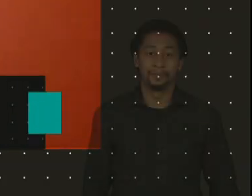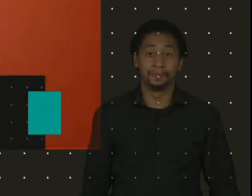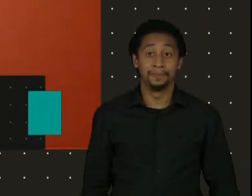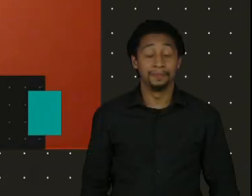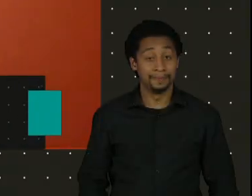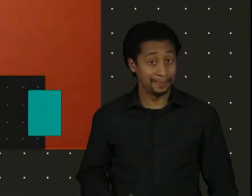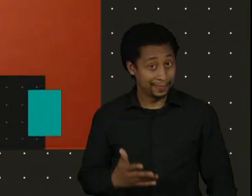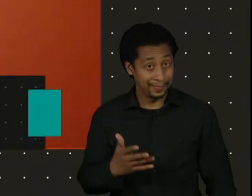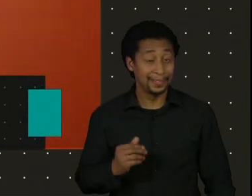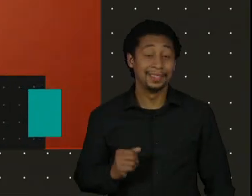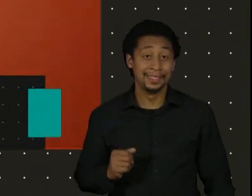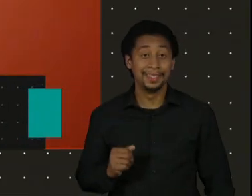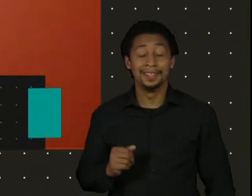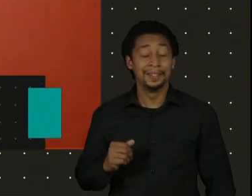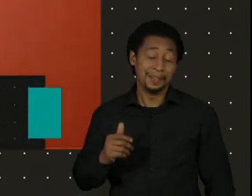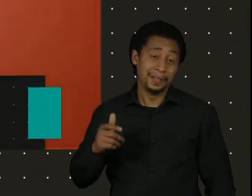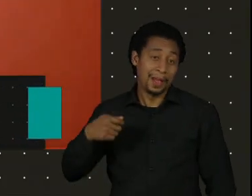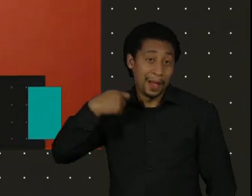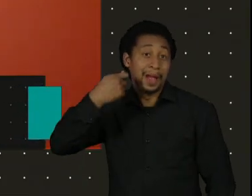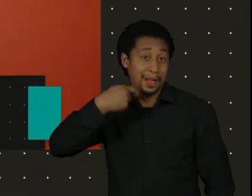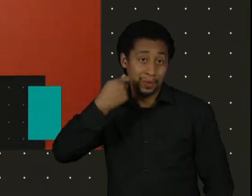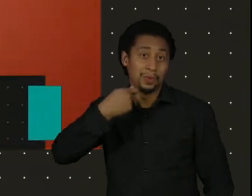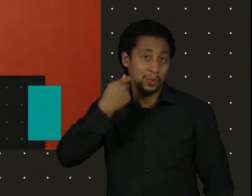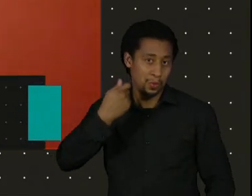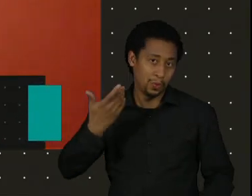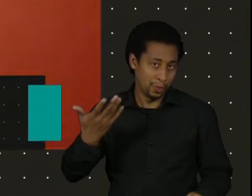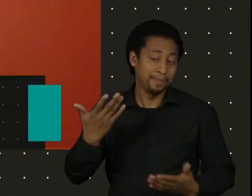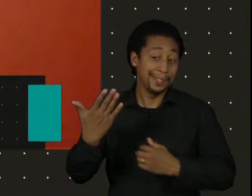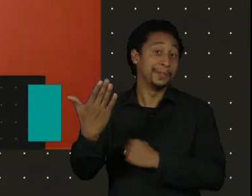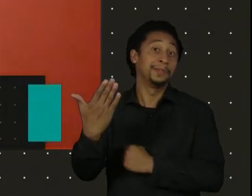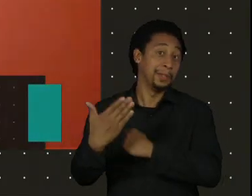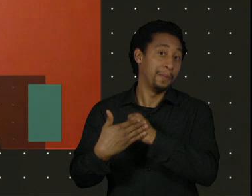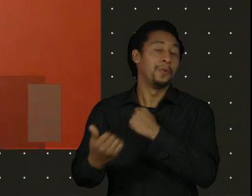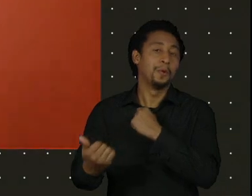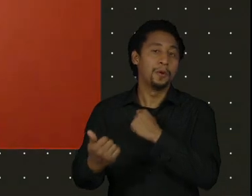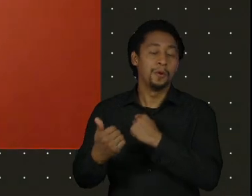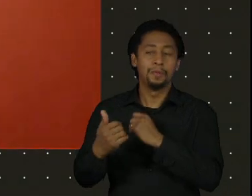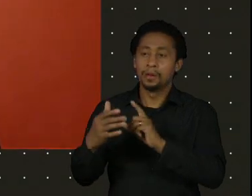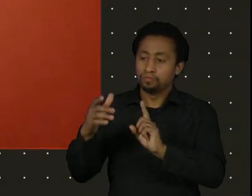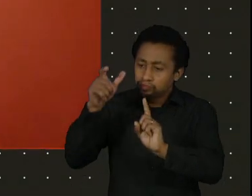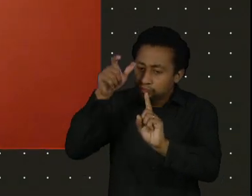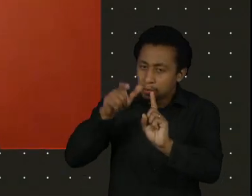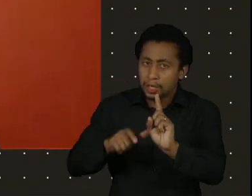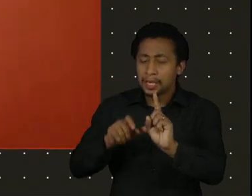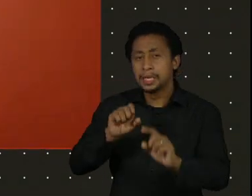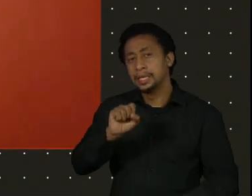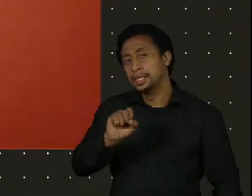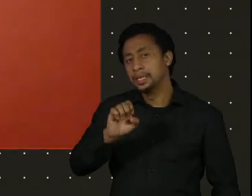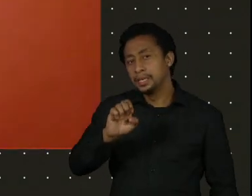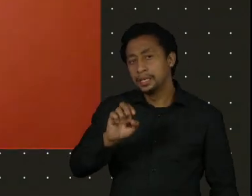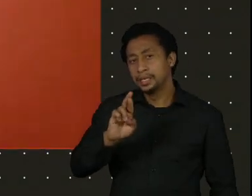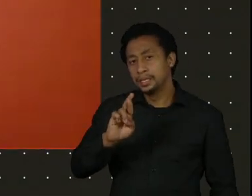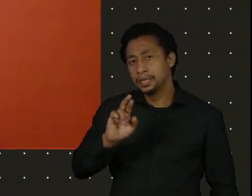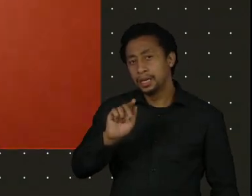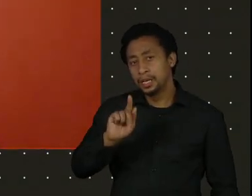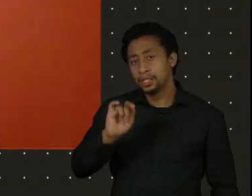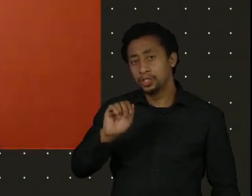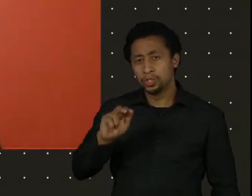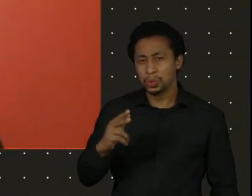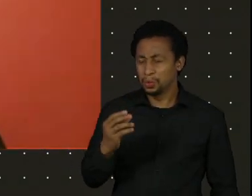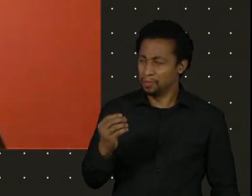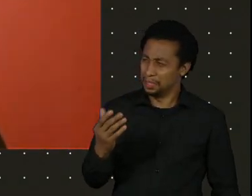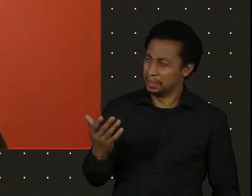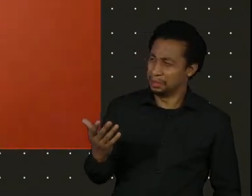Quer participar como ator? Você vai ser o Serrinho Firmino? Eu disse, eu não sei, Nelson, eu não